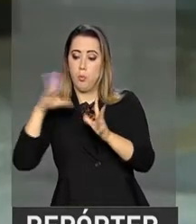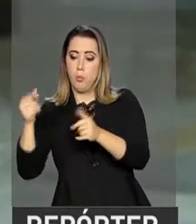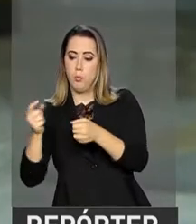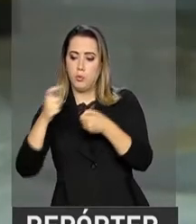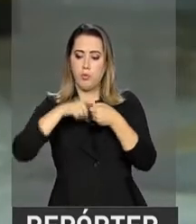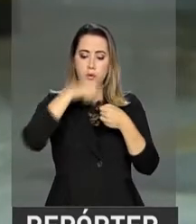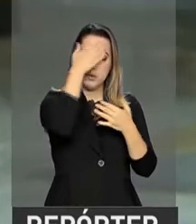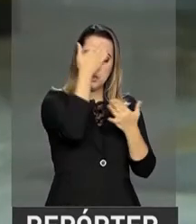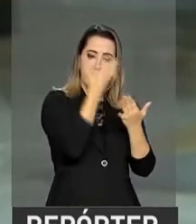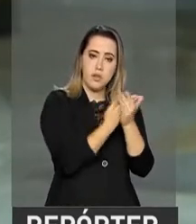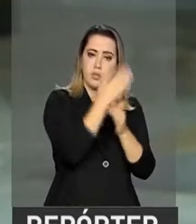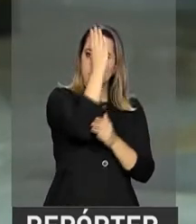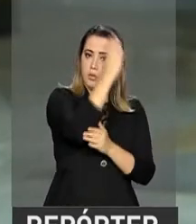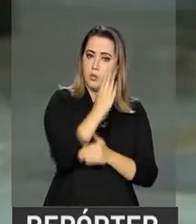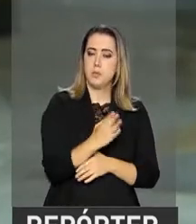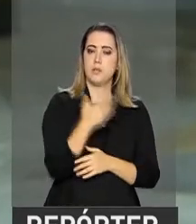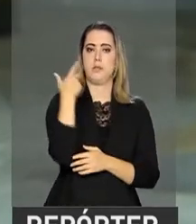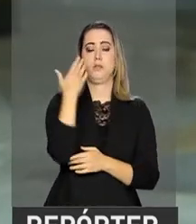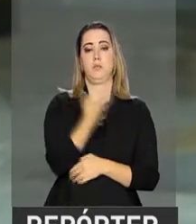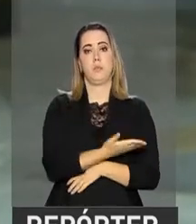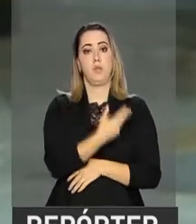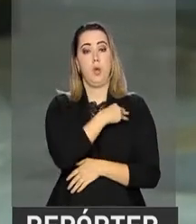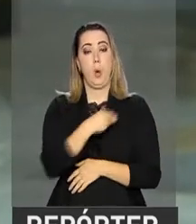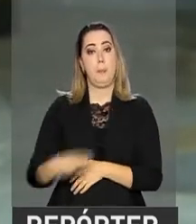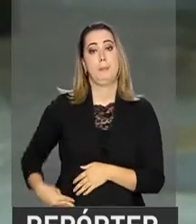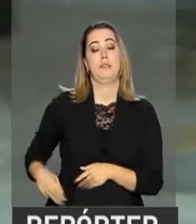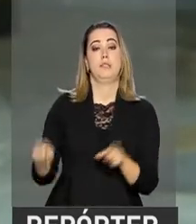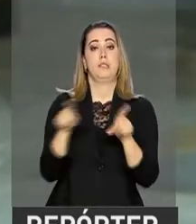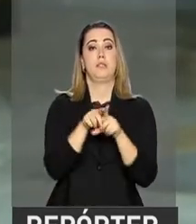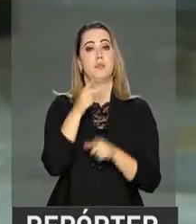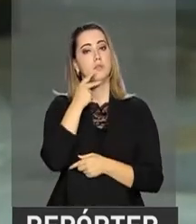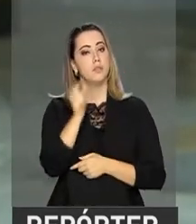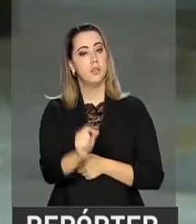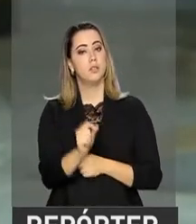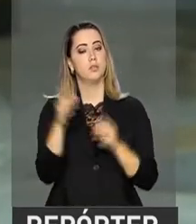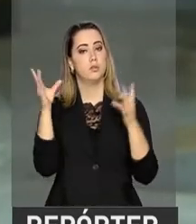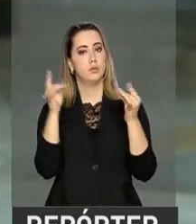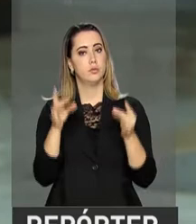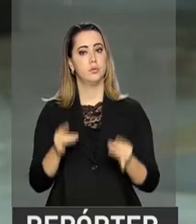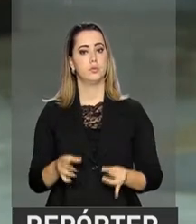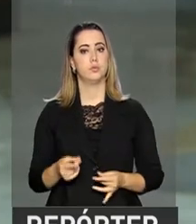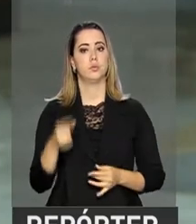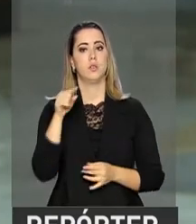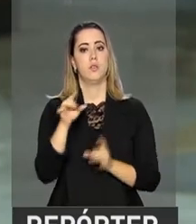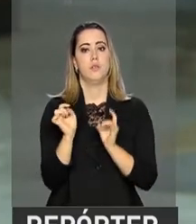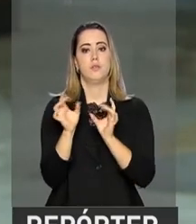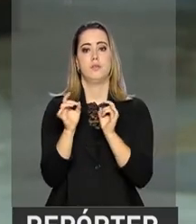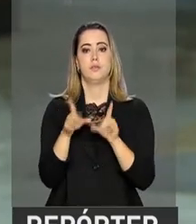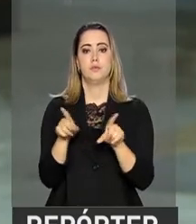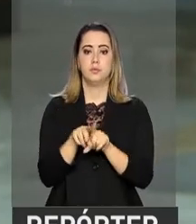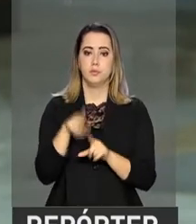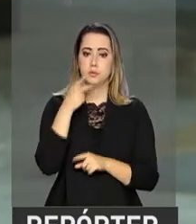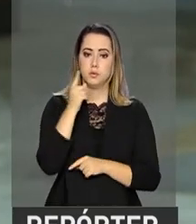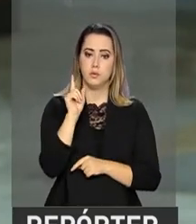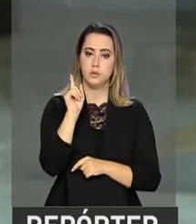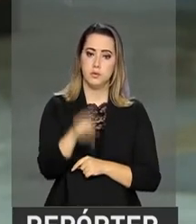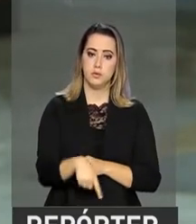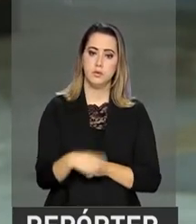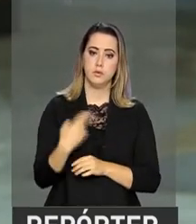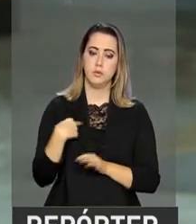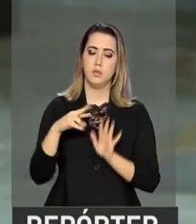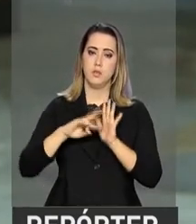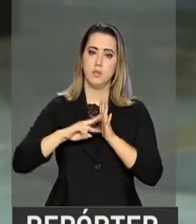Secretaria-Geral da Presidência da República, Moreira Franco, também comentou os resultados do leilão e disse que